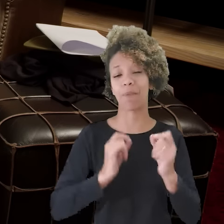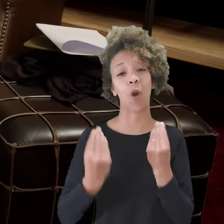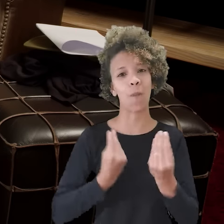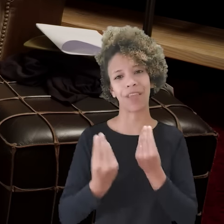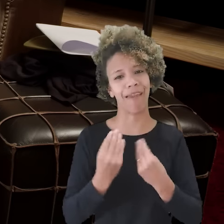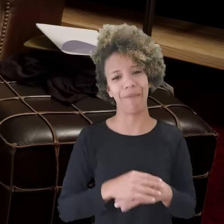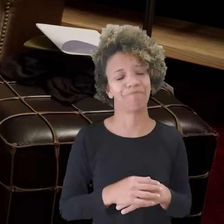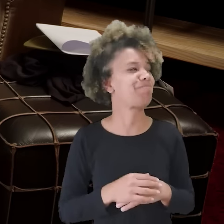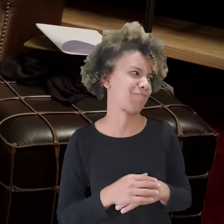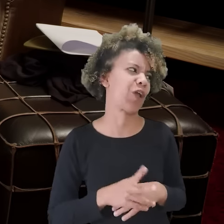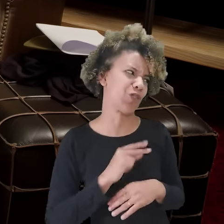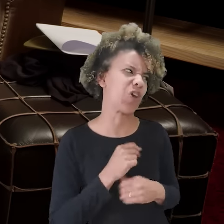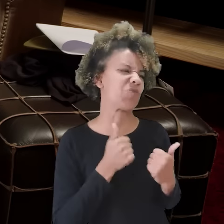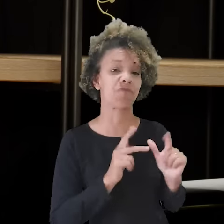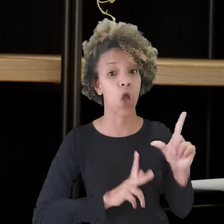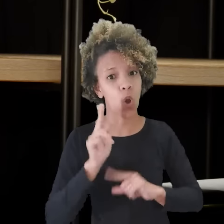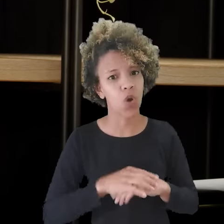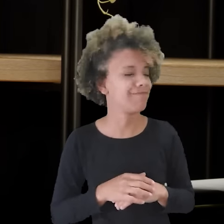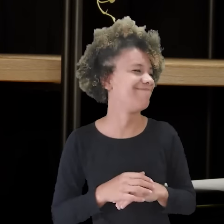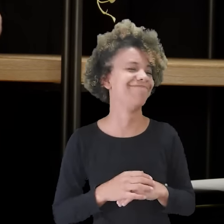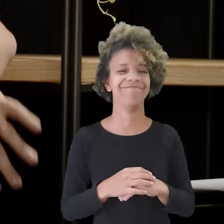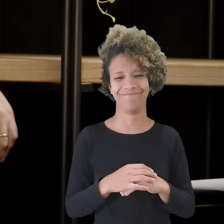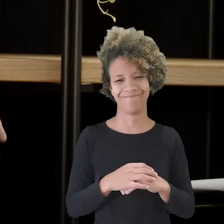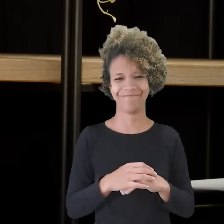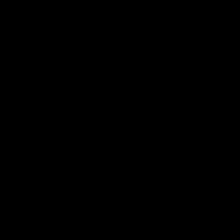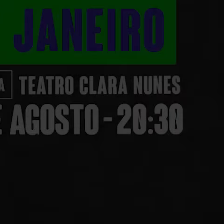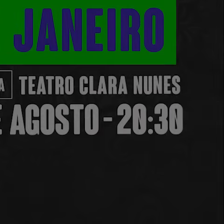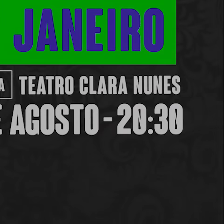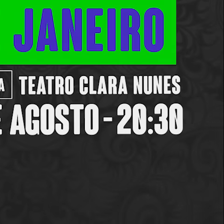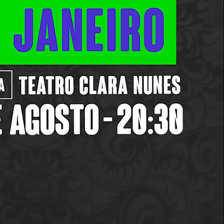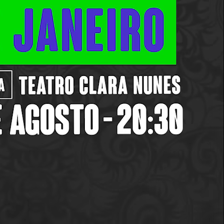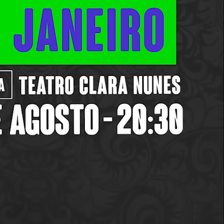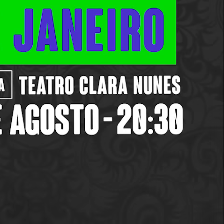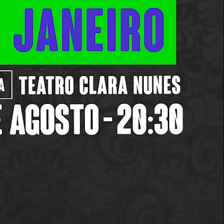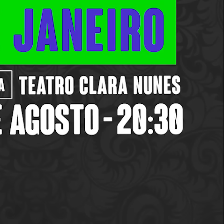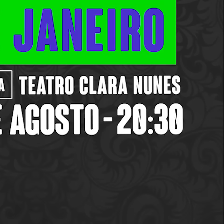não tem ideia de como é que é como é que é para fazer sei lá era quatro que eu estou molhando